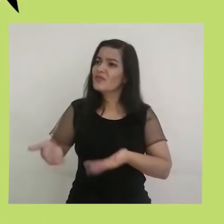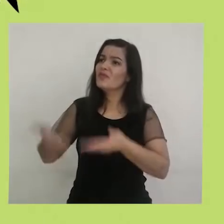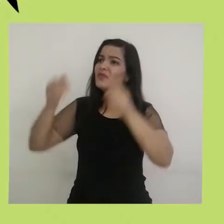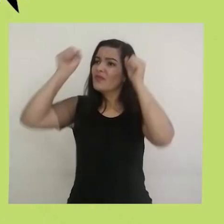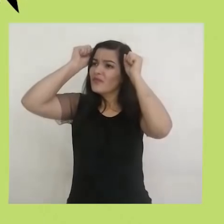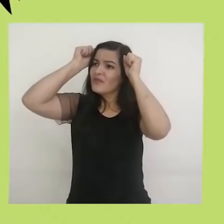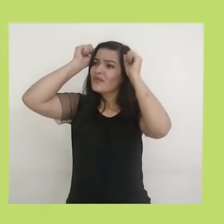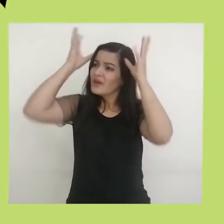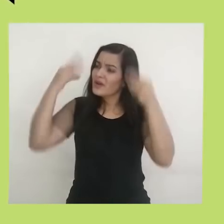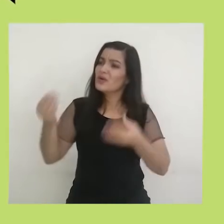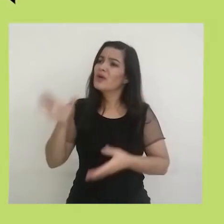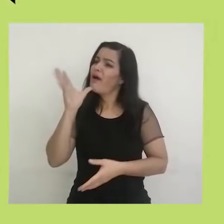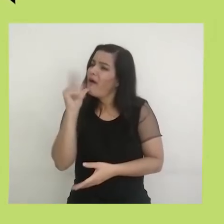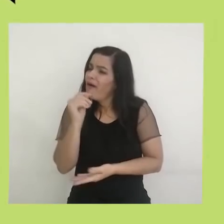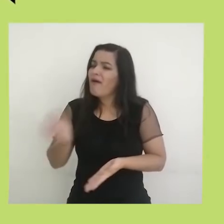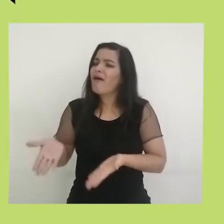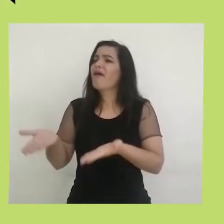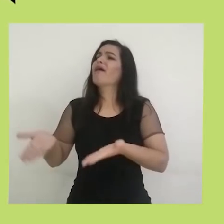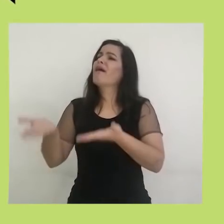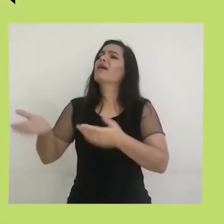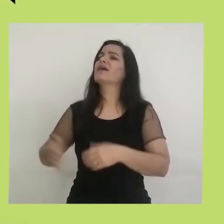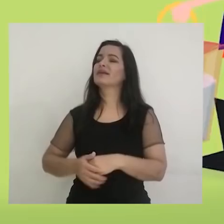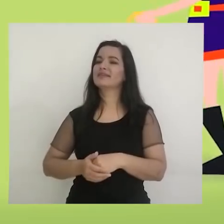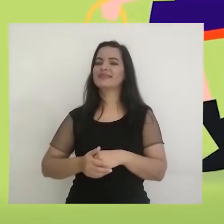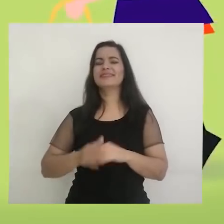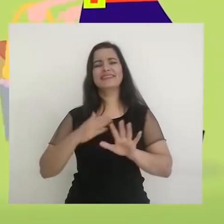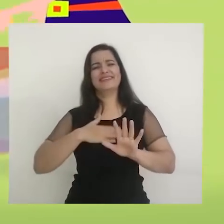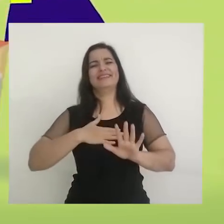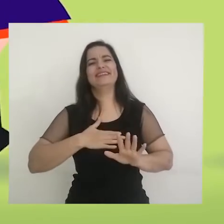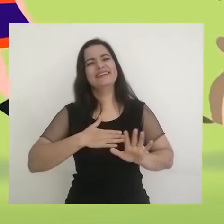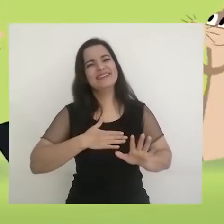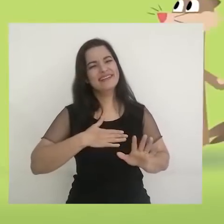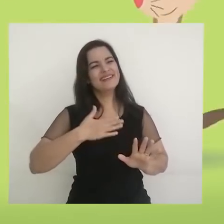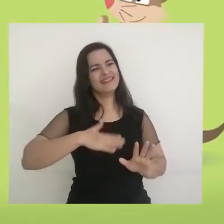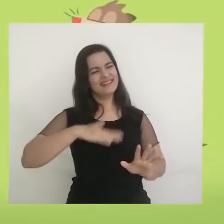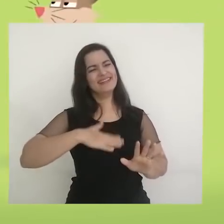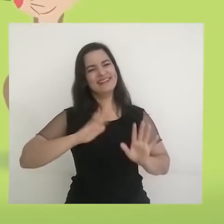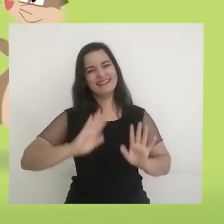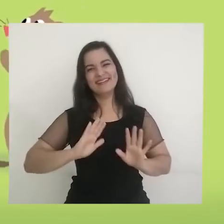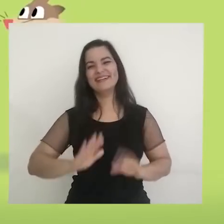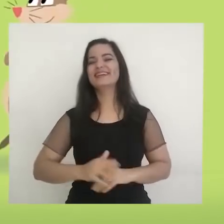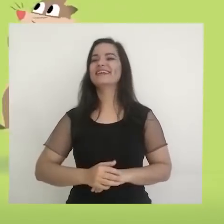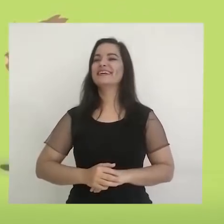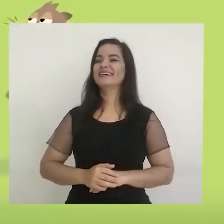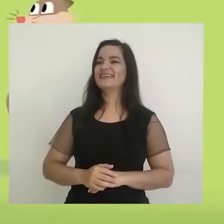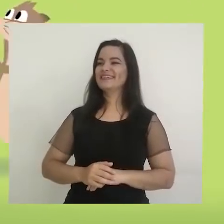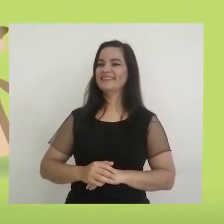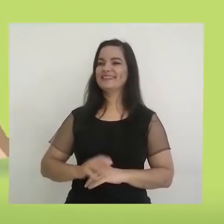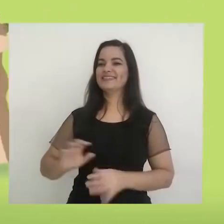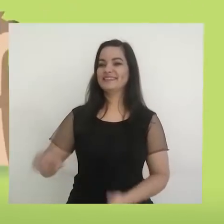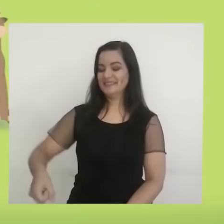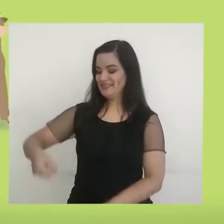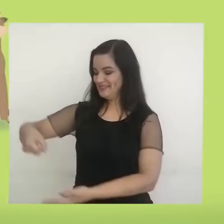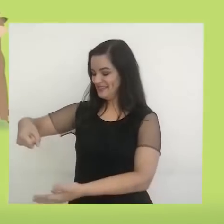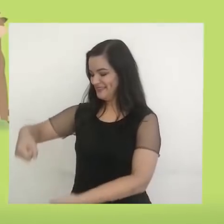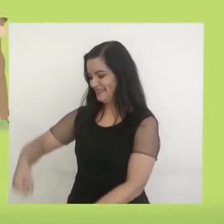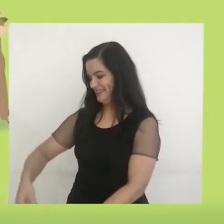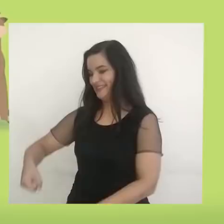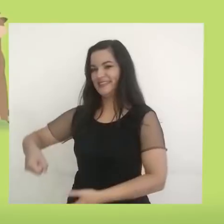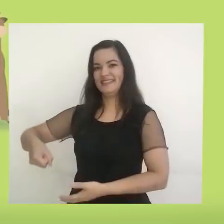Vai logo, Luna, você tá demorando. Já vai, Júpiter.